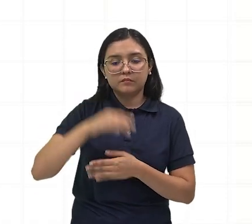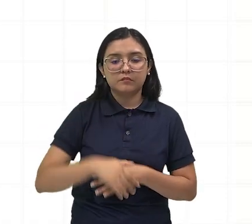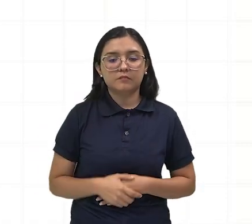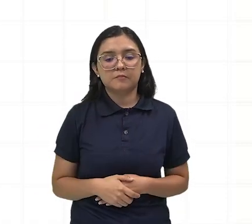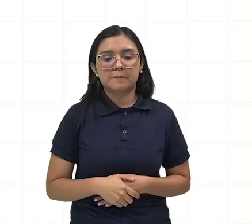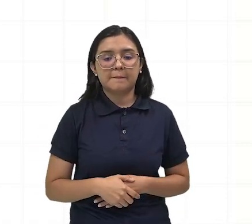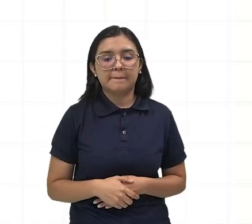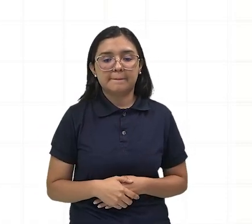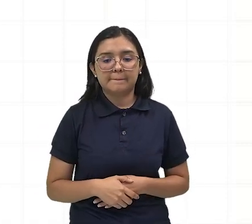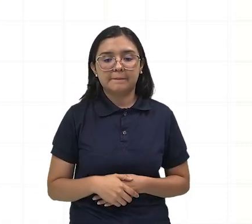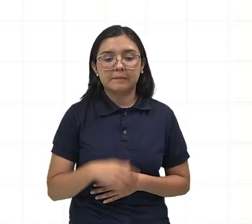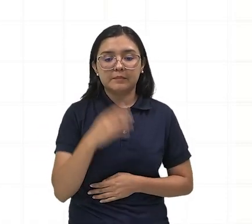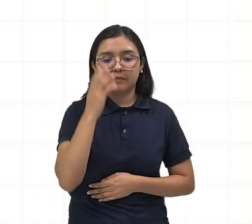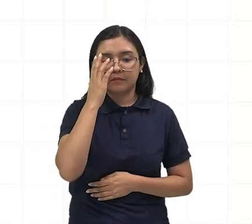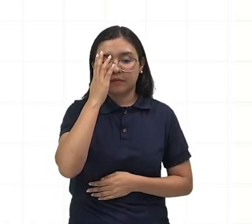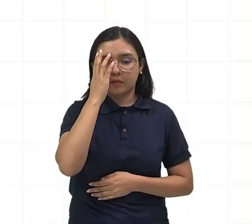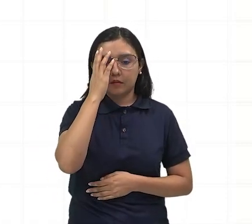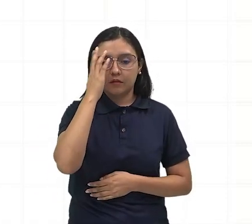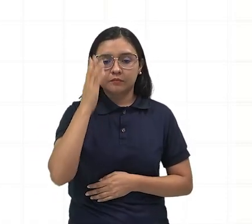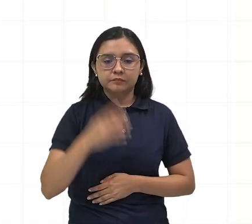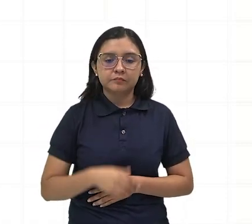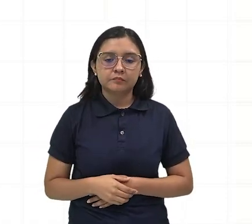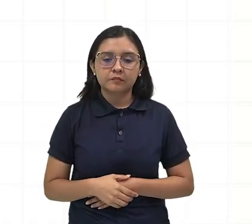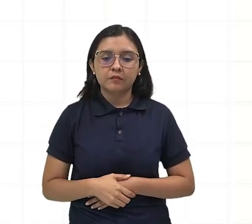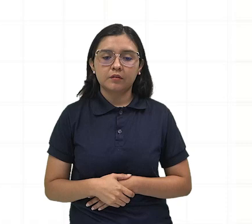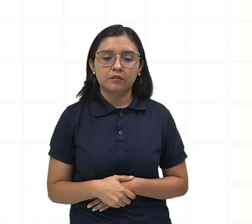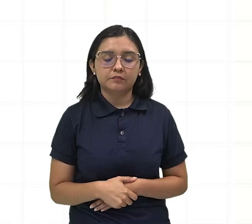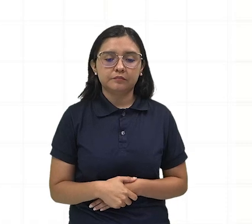essa altura, ó, ela vai ficar